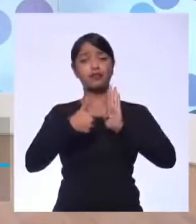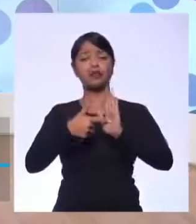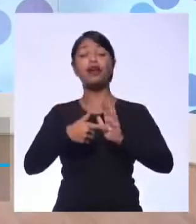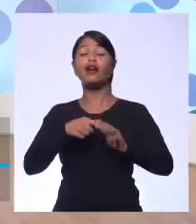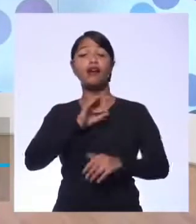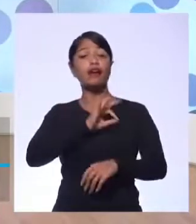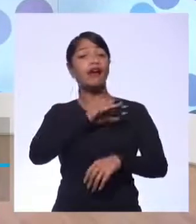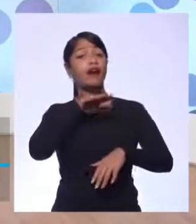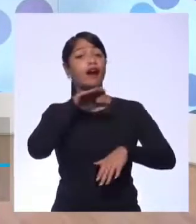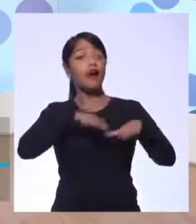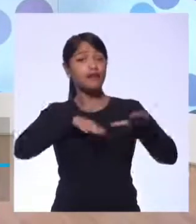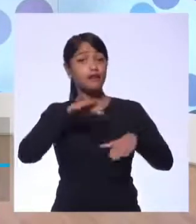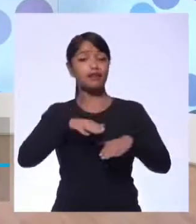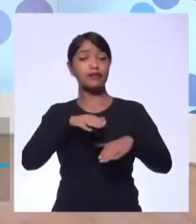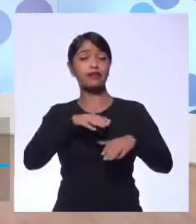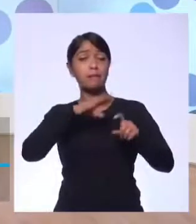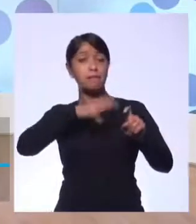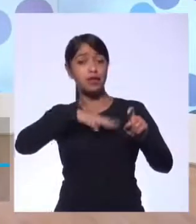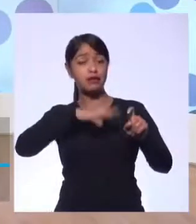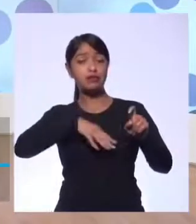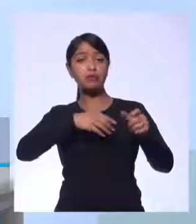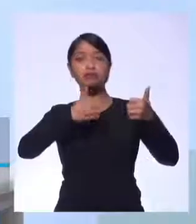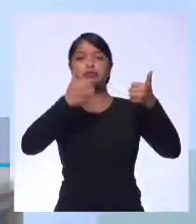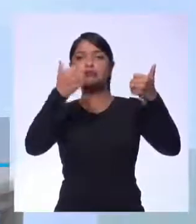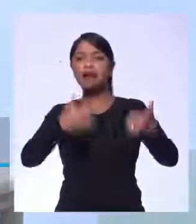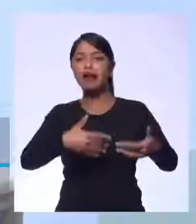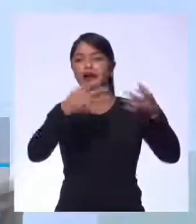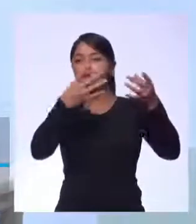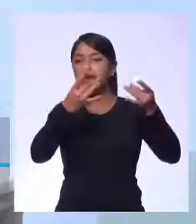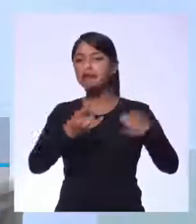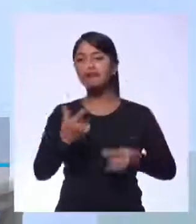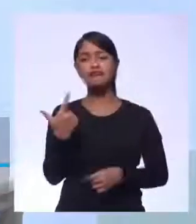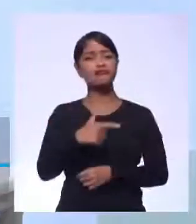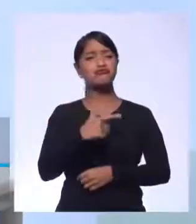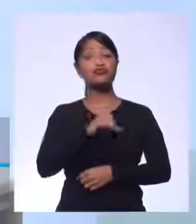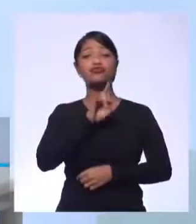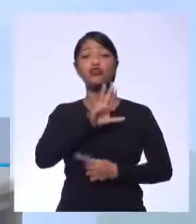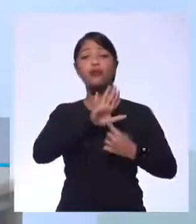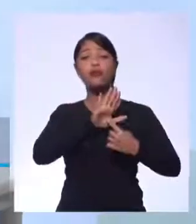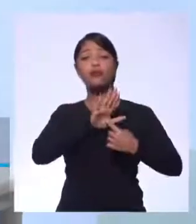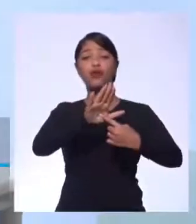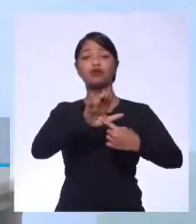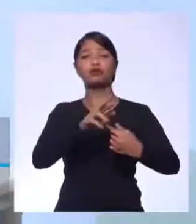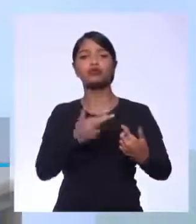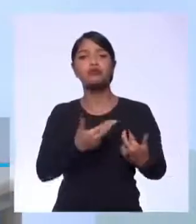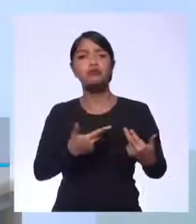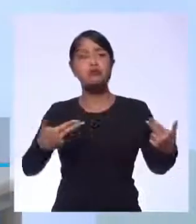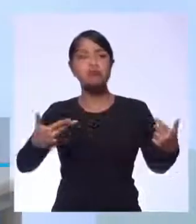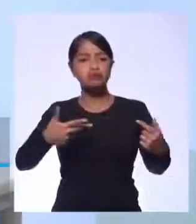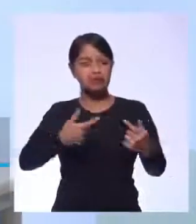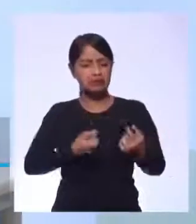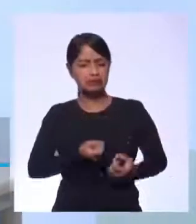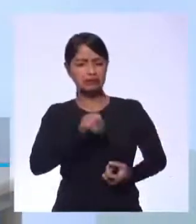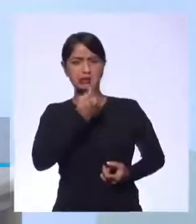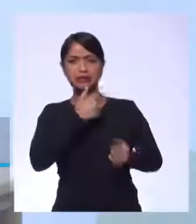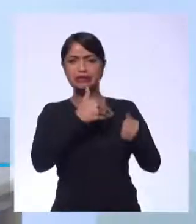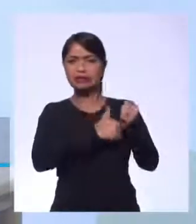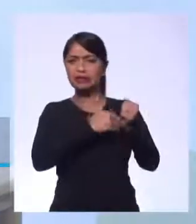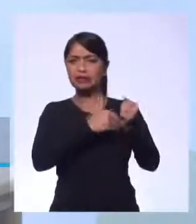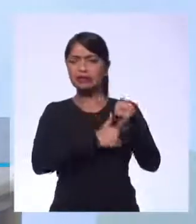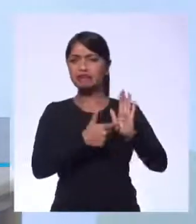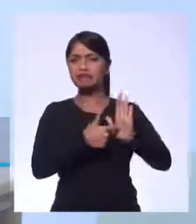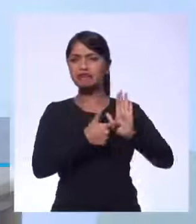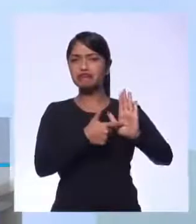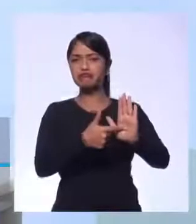né? essa. Também tem essa de algumas lendas, como a gente vê que elas vão se modificando, algumas não chegam a explicar, chegam só a apresentar muitas